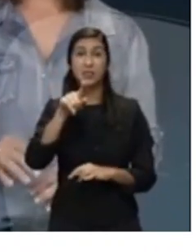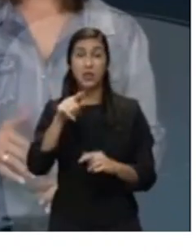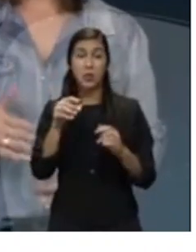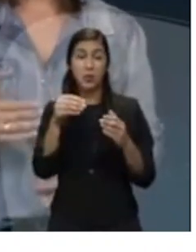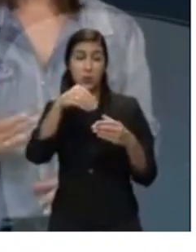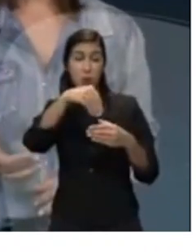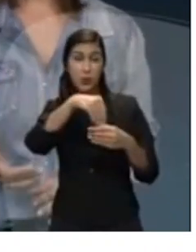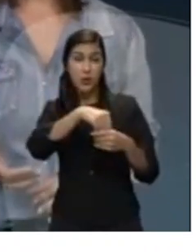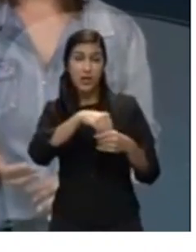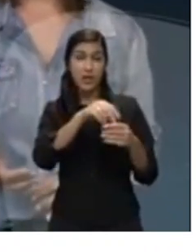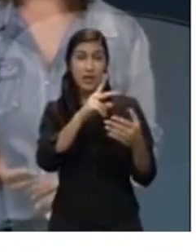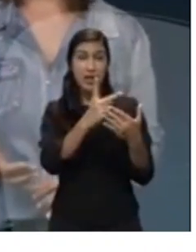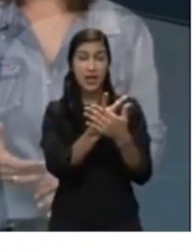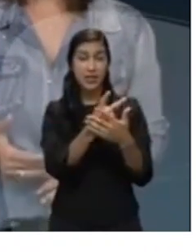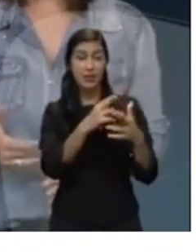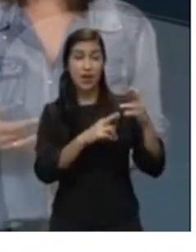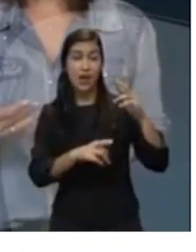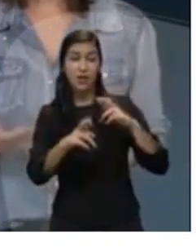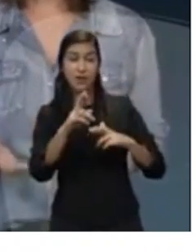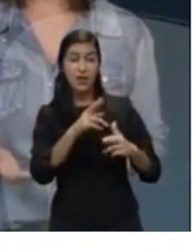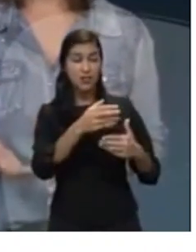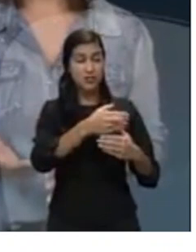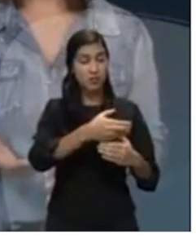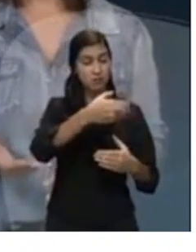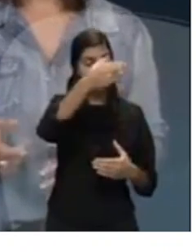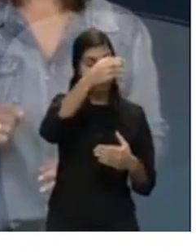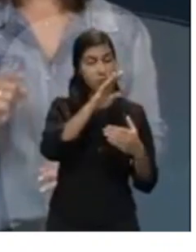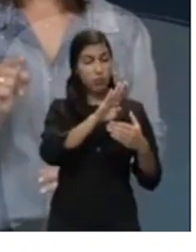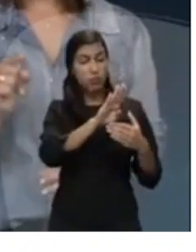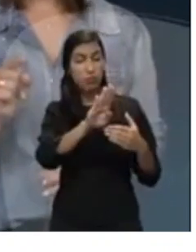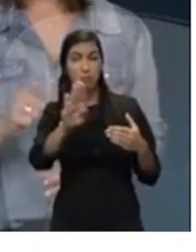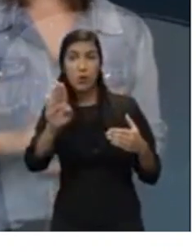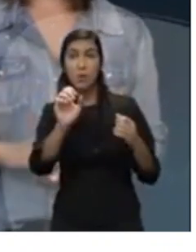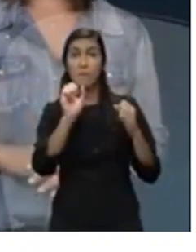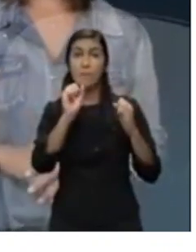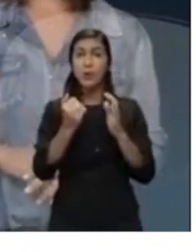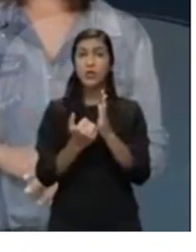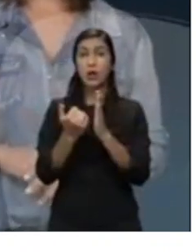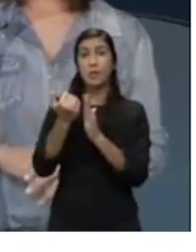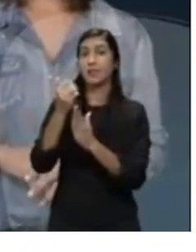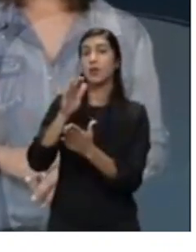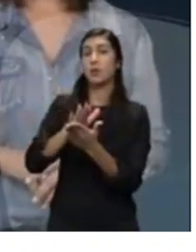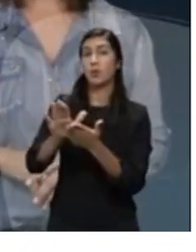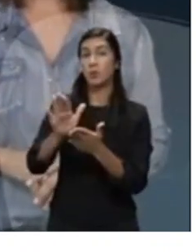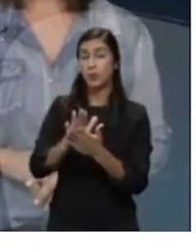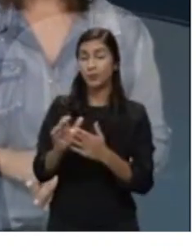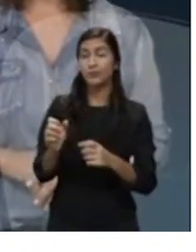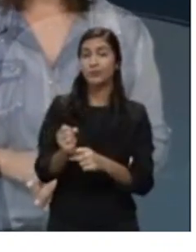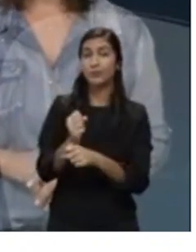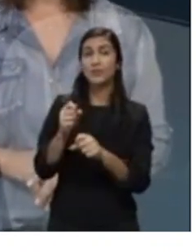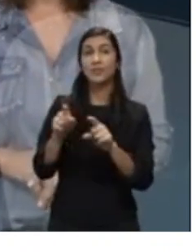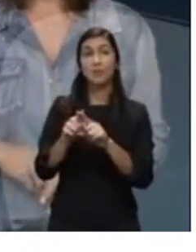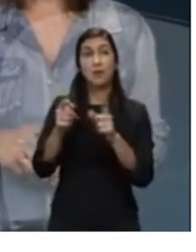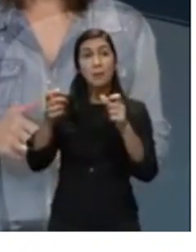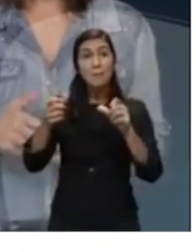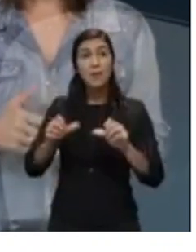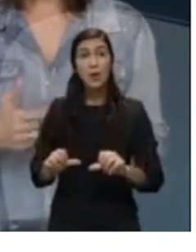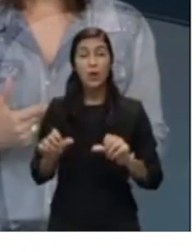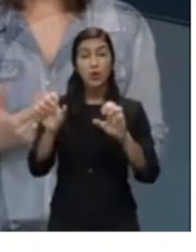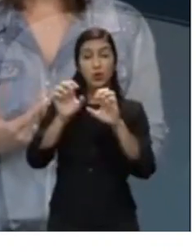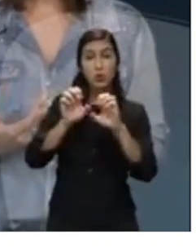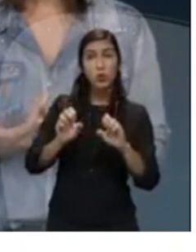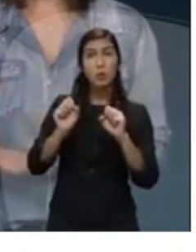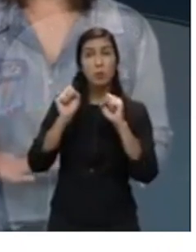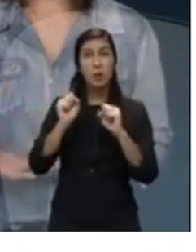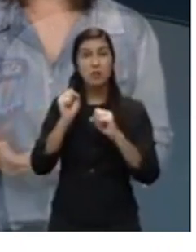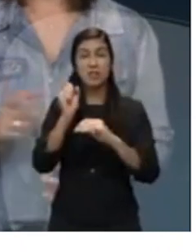de um pilar e a má avaliação do dimensionamento dele podem aumentar os custos da obra e, até pior, as estruturas